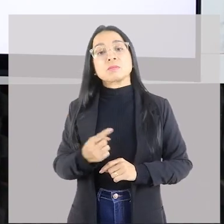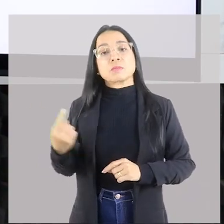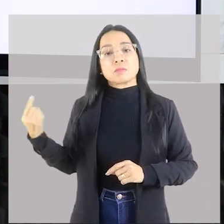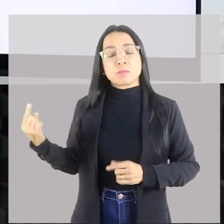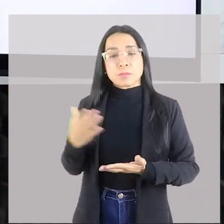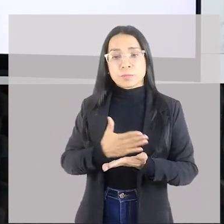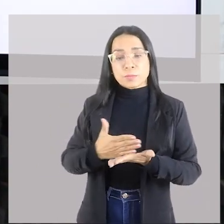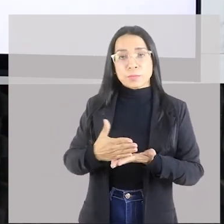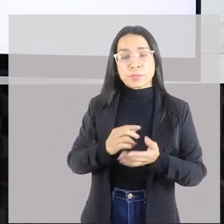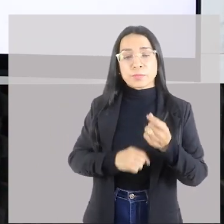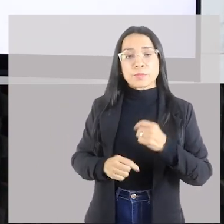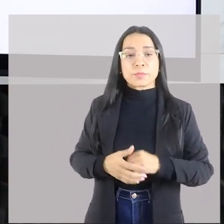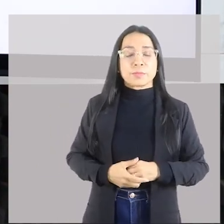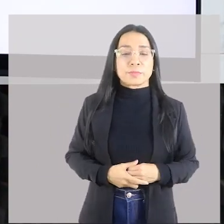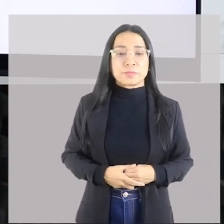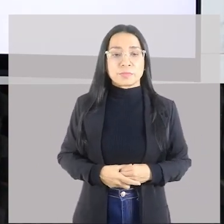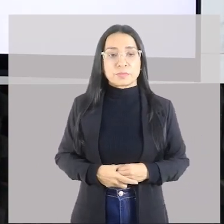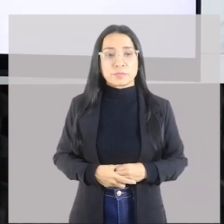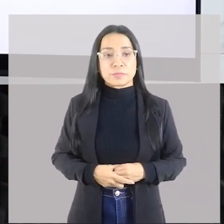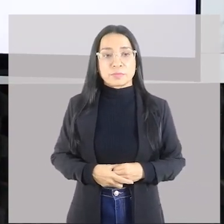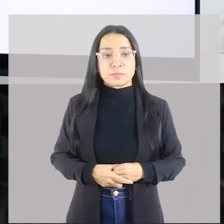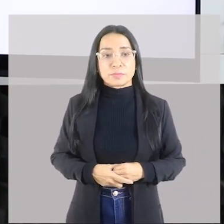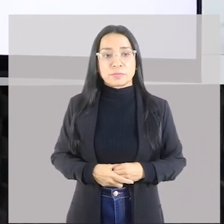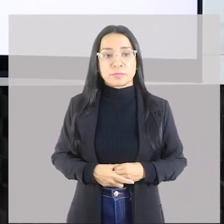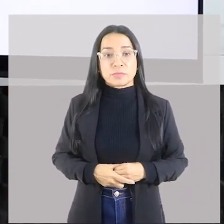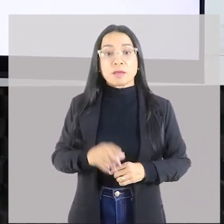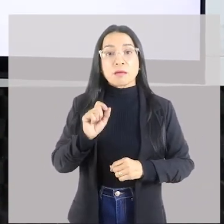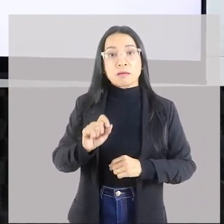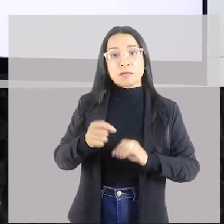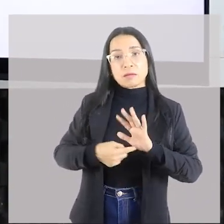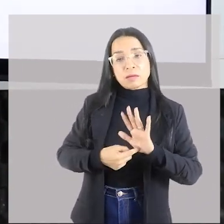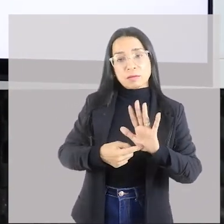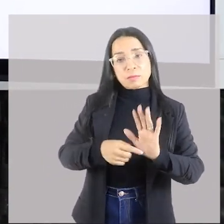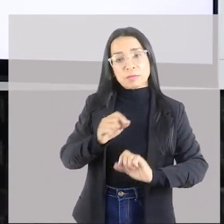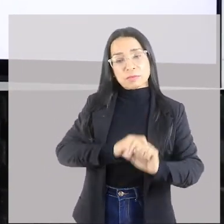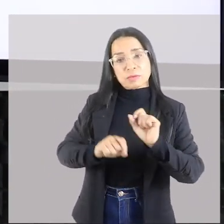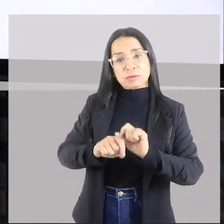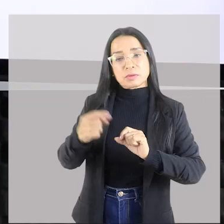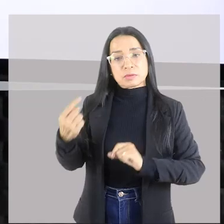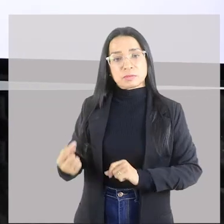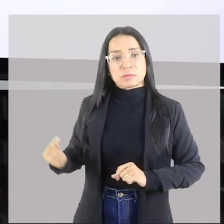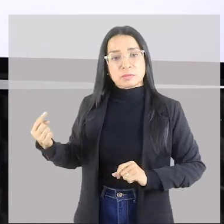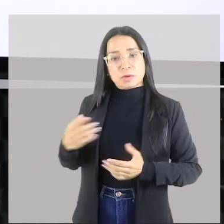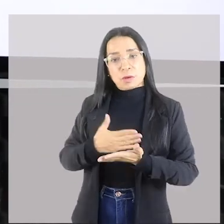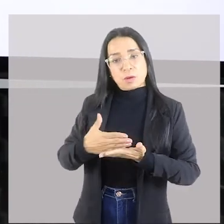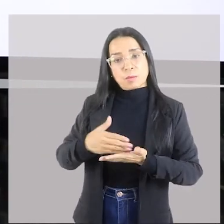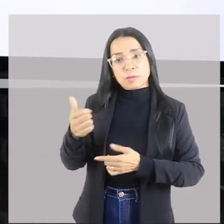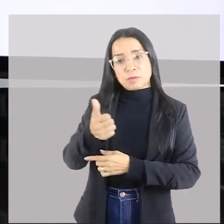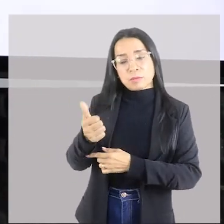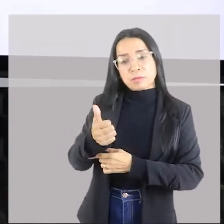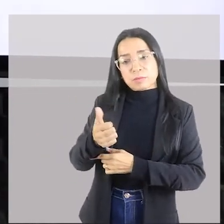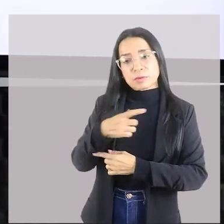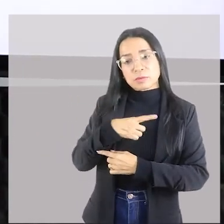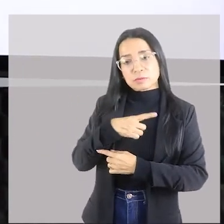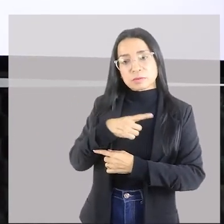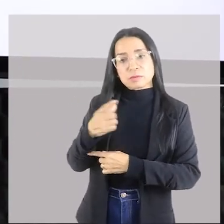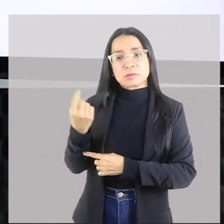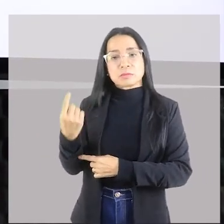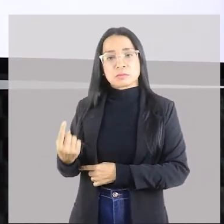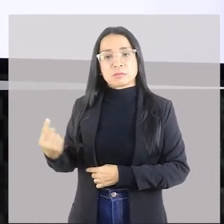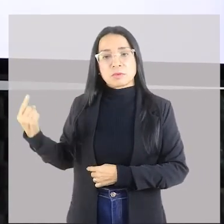começar. Então, aqui nessa primeira questão, eu quero saber quem apresenta isomeria cis-trans. Começando bem, eu tenho um pente